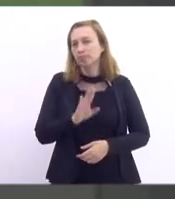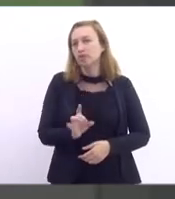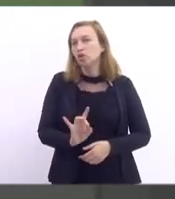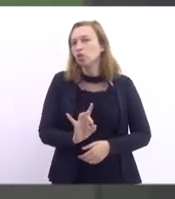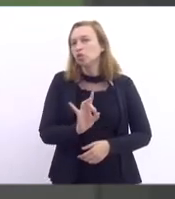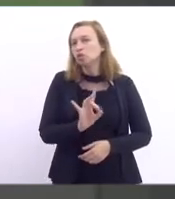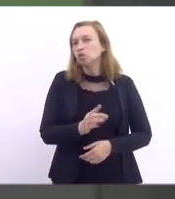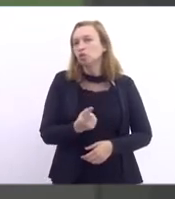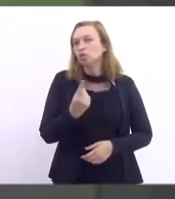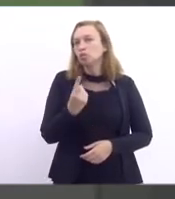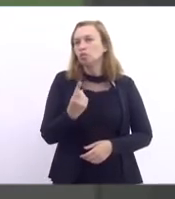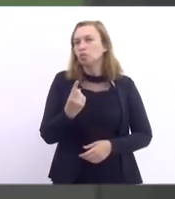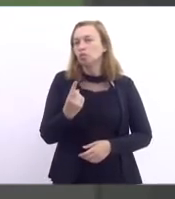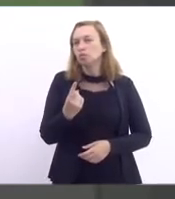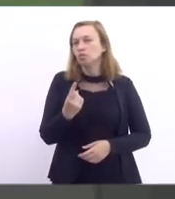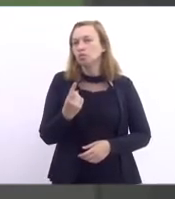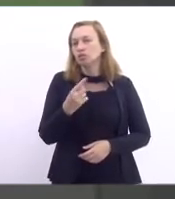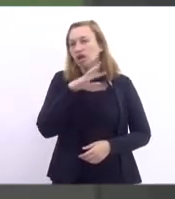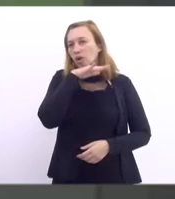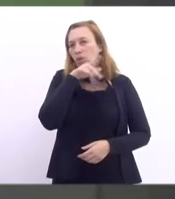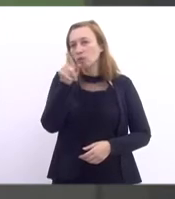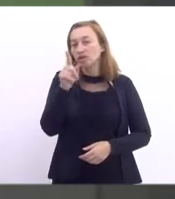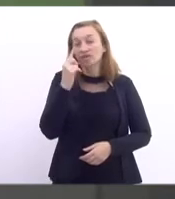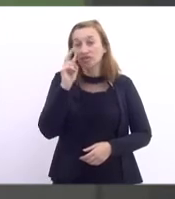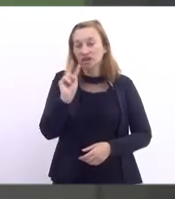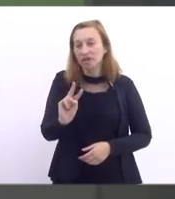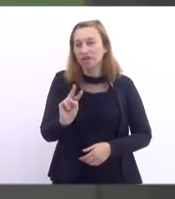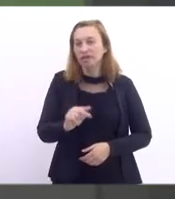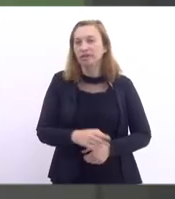único eu acho que é o único slides que tá ilegível